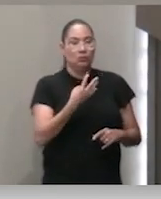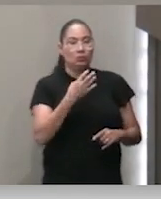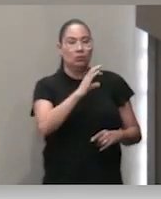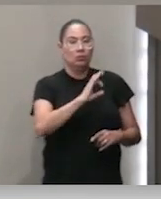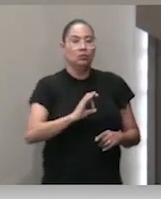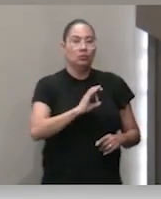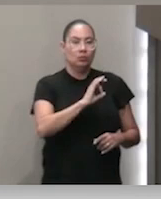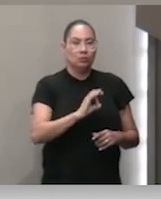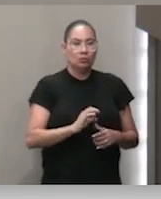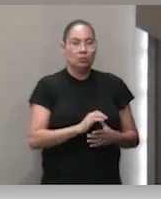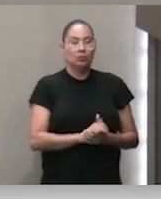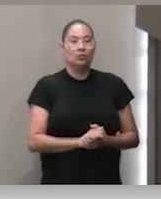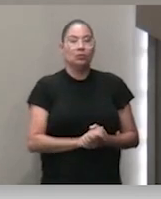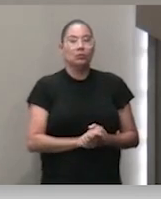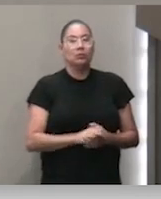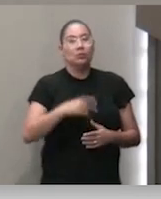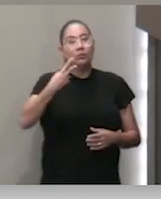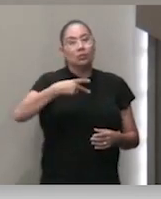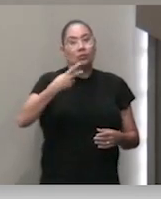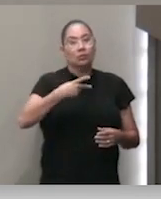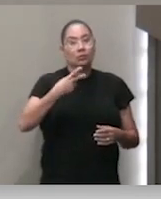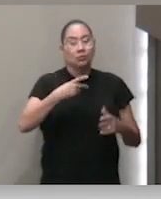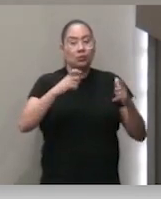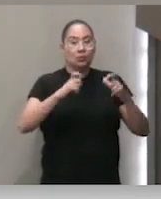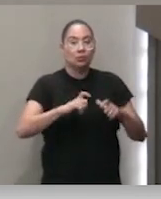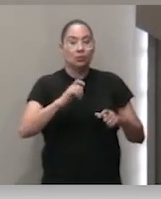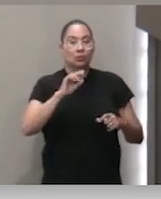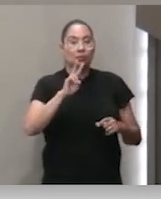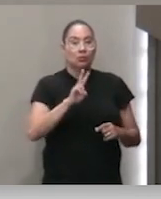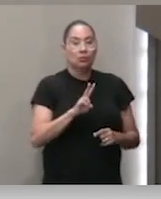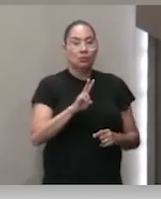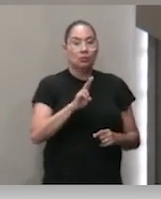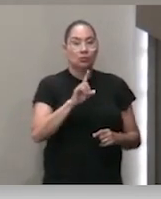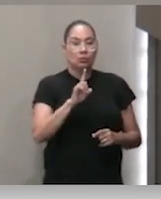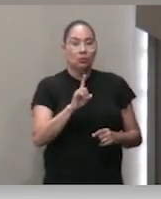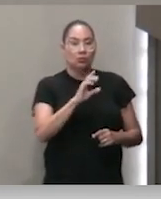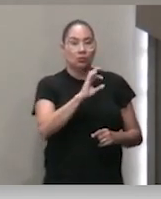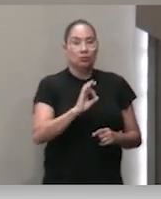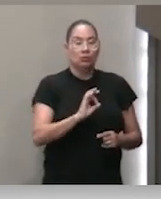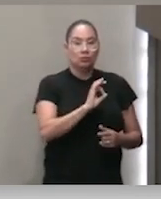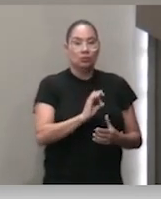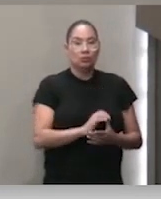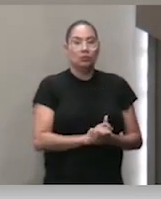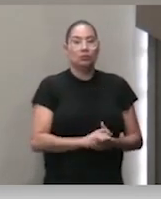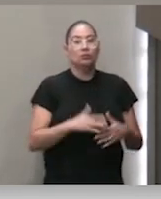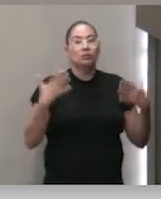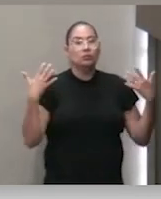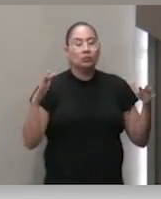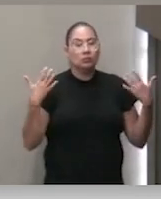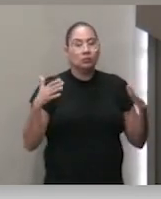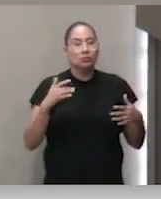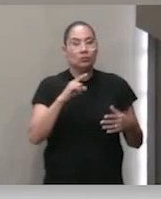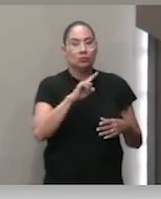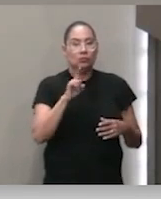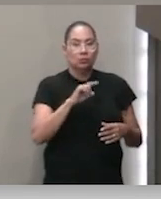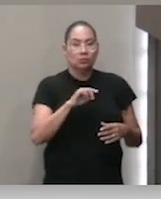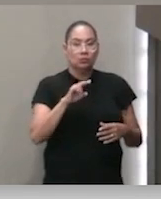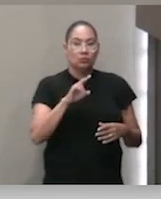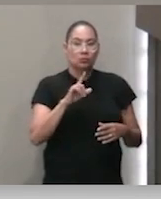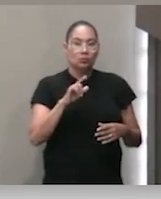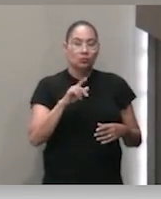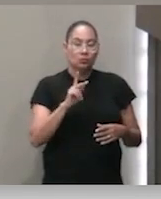27,4%, enquanto o segundo colocado ficou com 21%. Então, parabéns ao Zuco, que ele